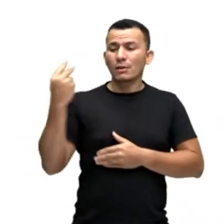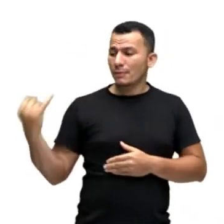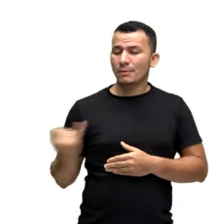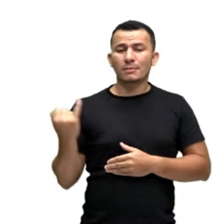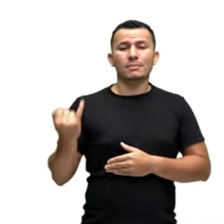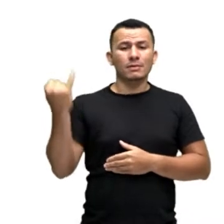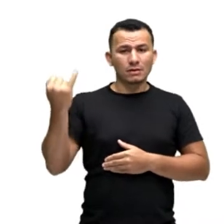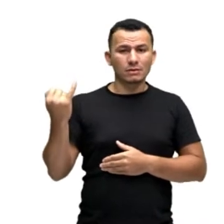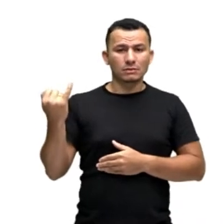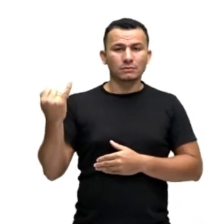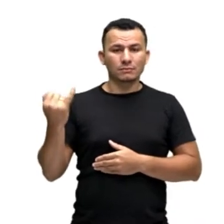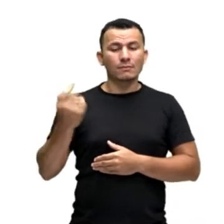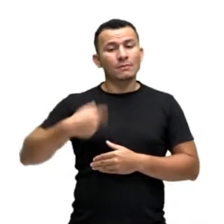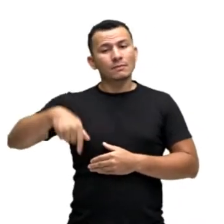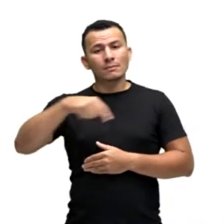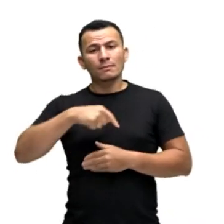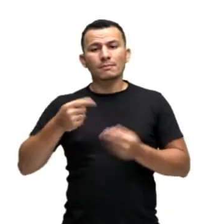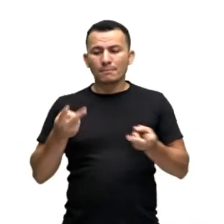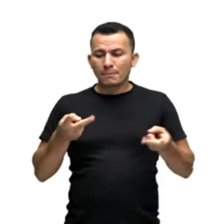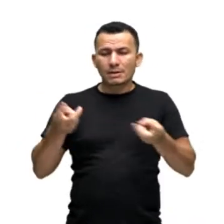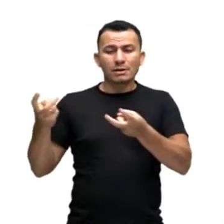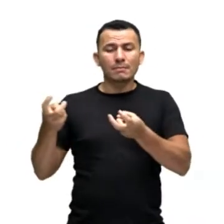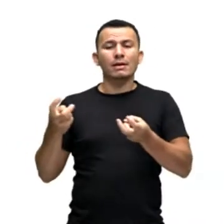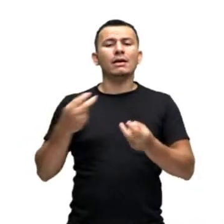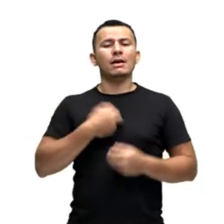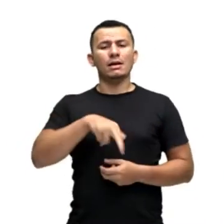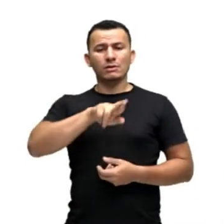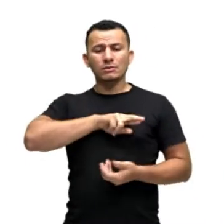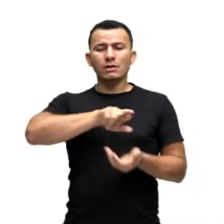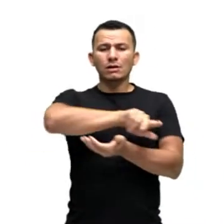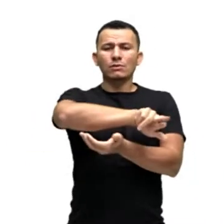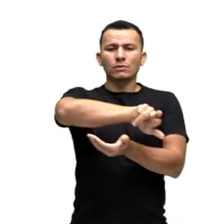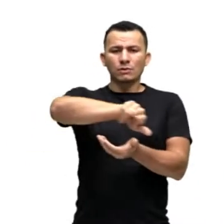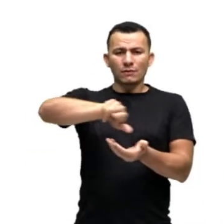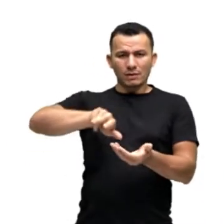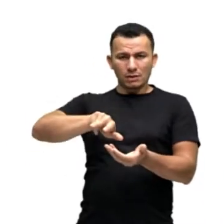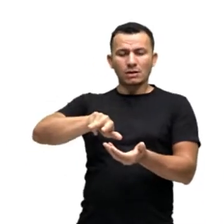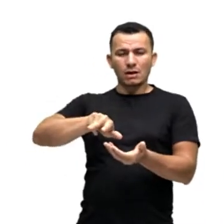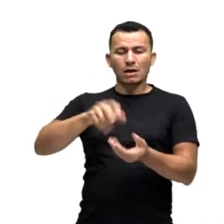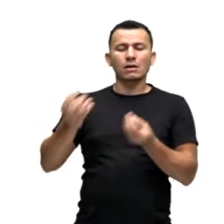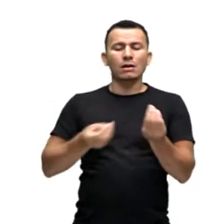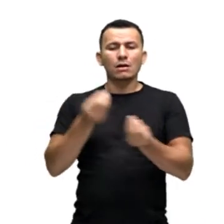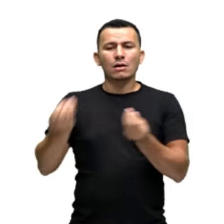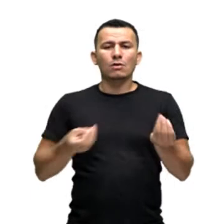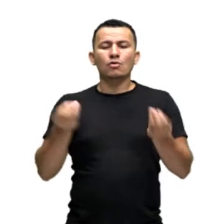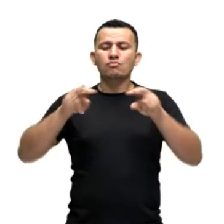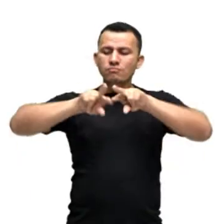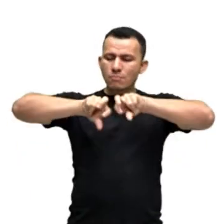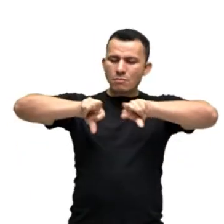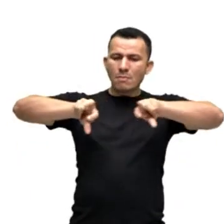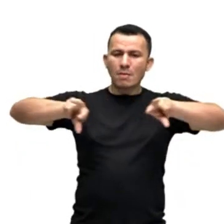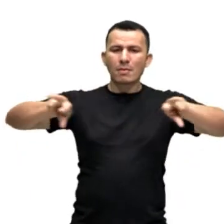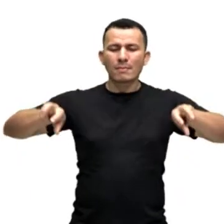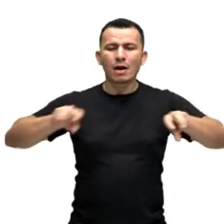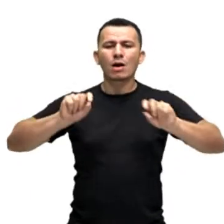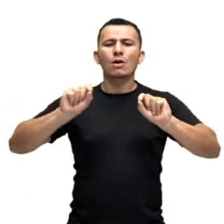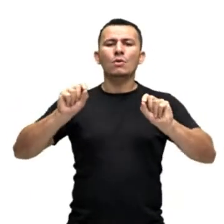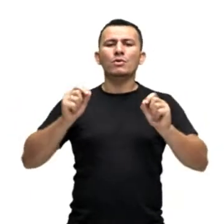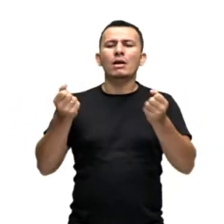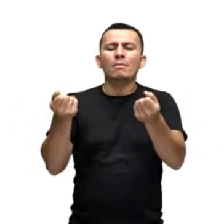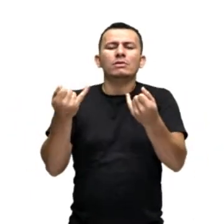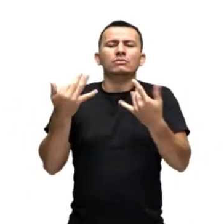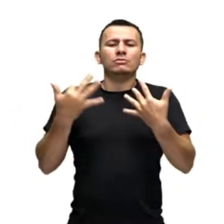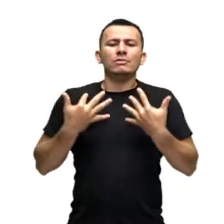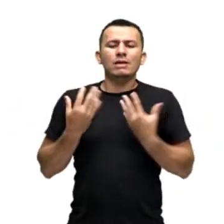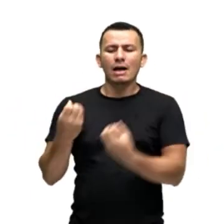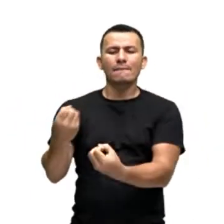né Nós temos que ver a diversidade religiosa na dimensão da riqueza que ela pode nos